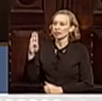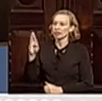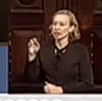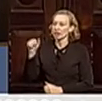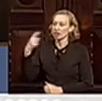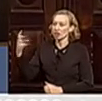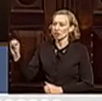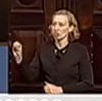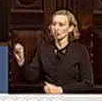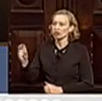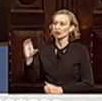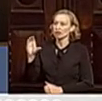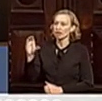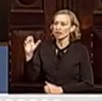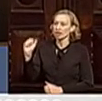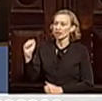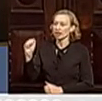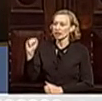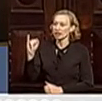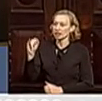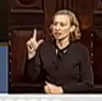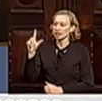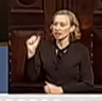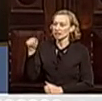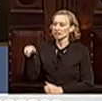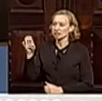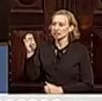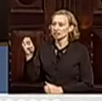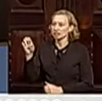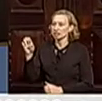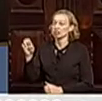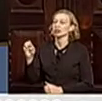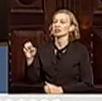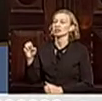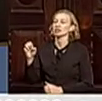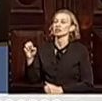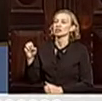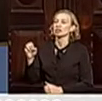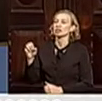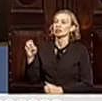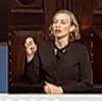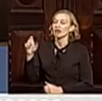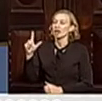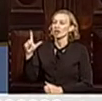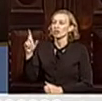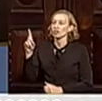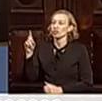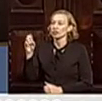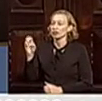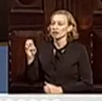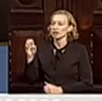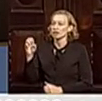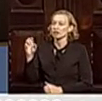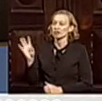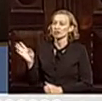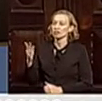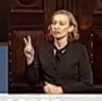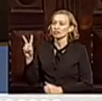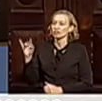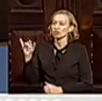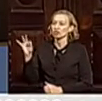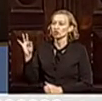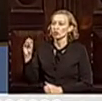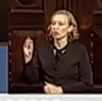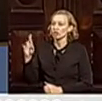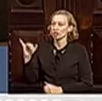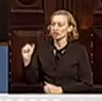Machado, Cailane, Carlos, Ellen Miranda da Silva, Hélder, Vitória, Ana Clara, Júlia Sanarelli,